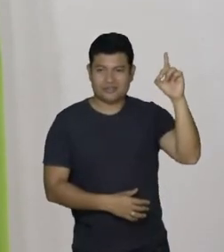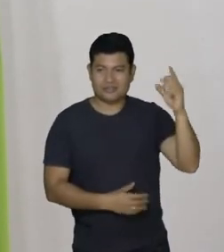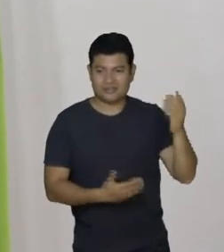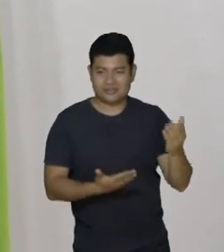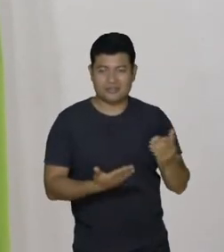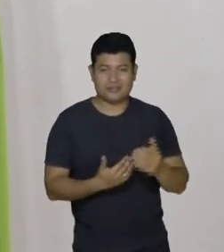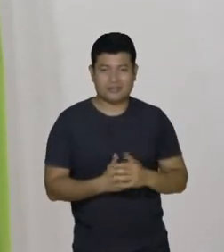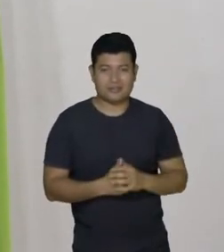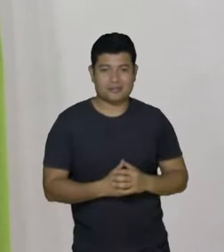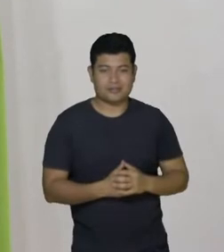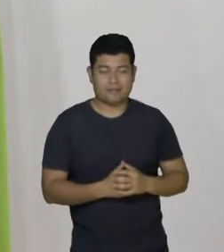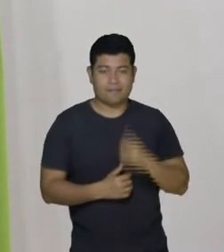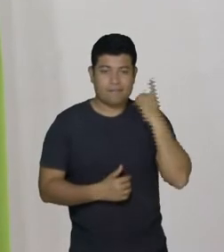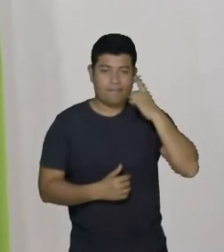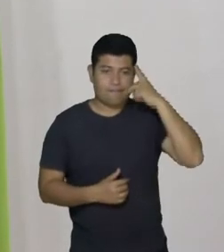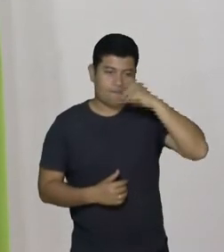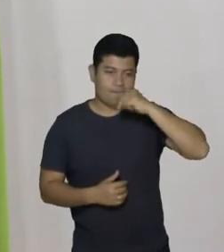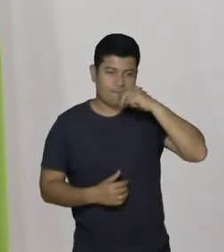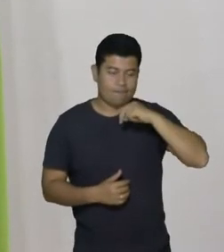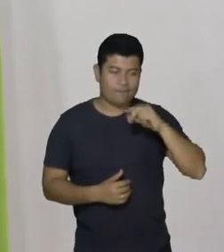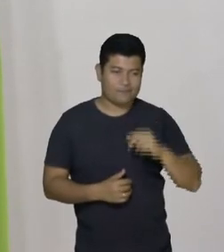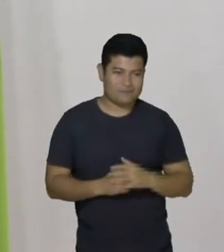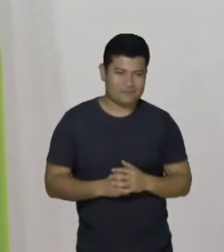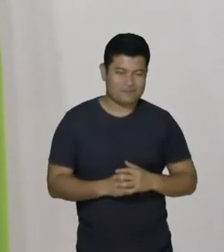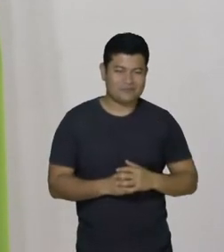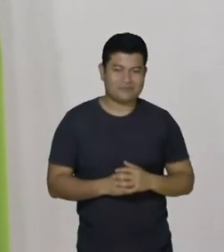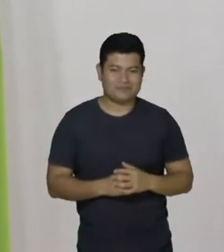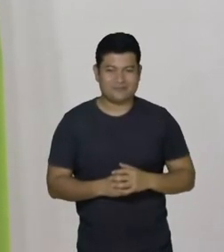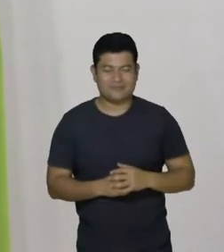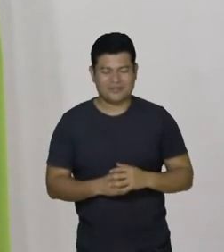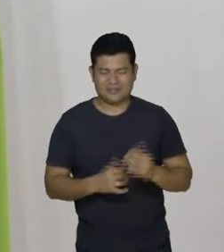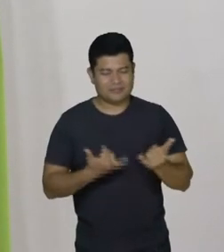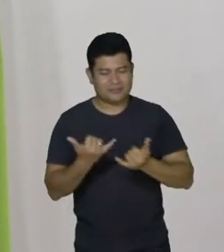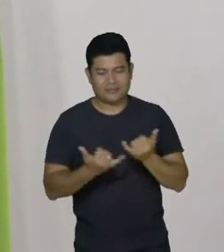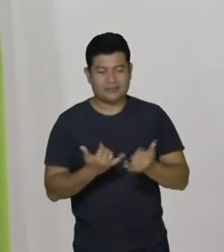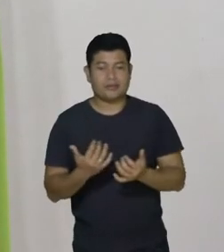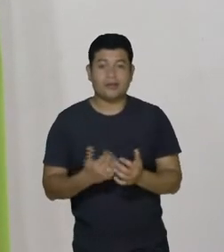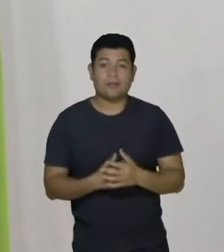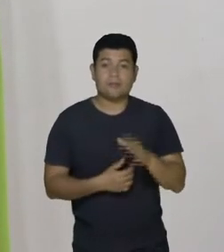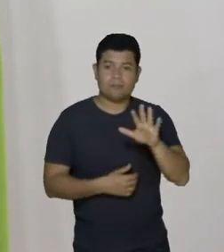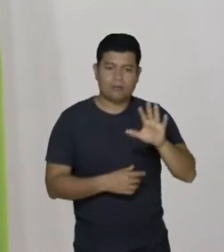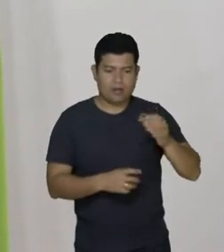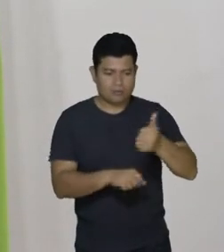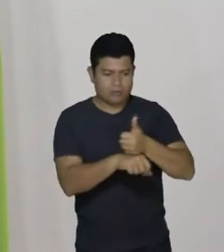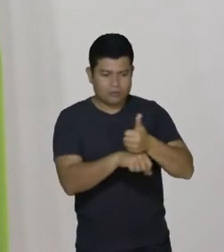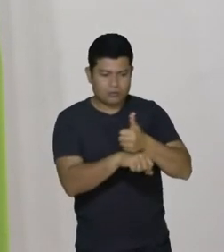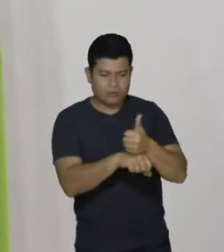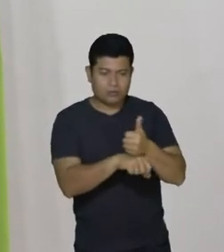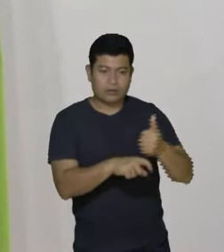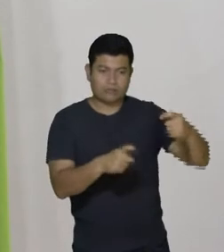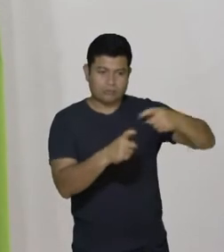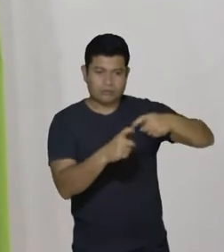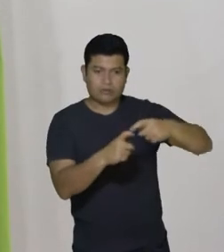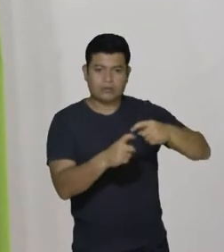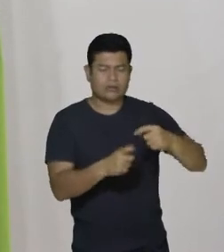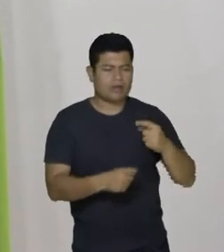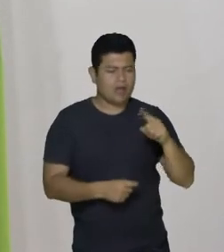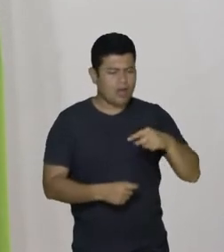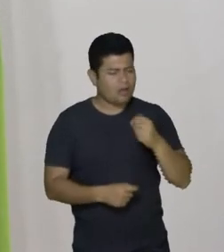deputado Kennedy Nunes. Realmente, essa profissão é uma profissão maravilhosa. Eu tenho dito para alguns